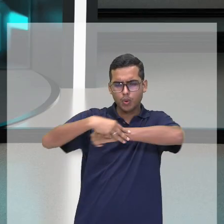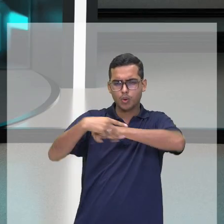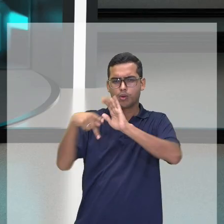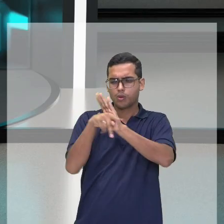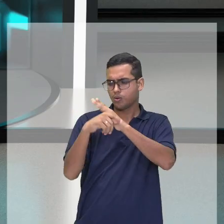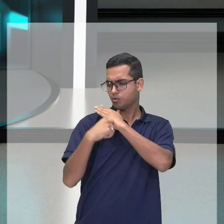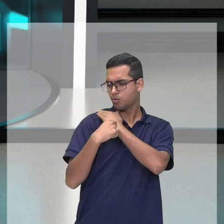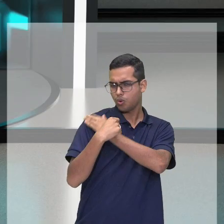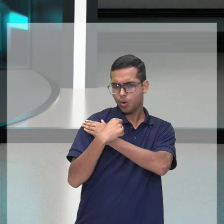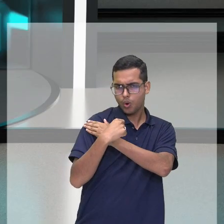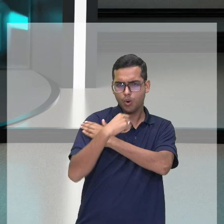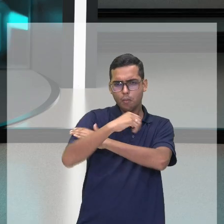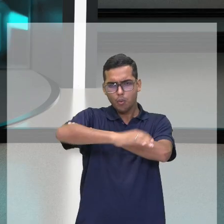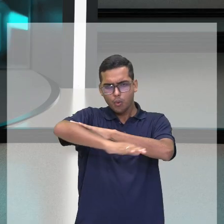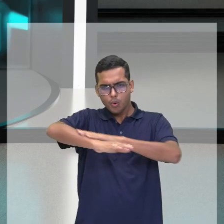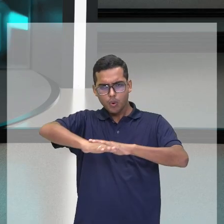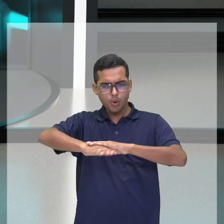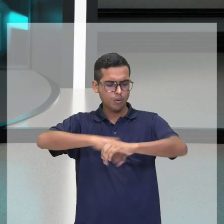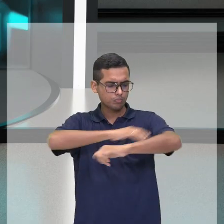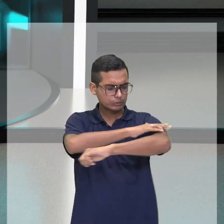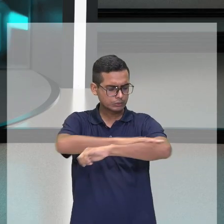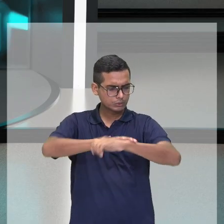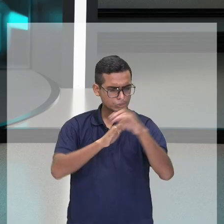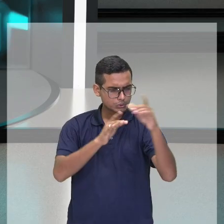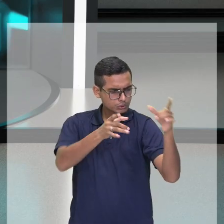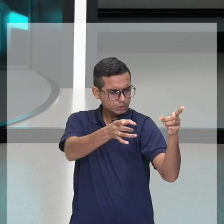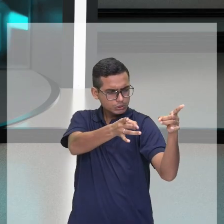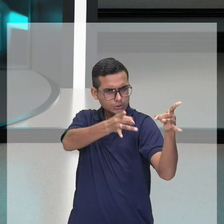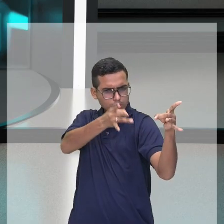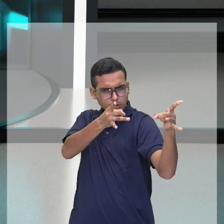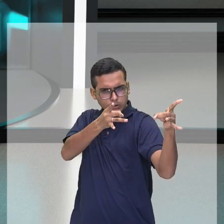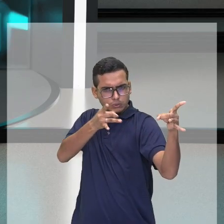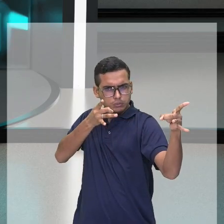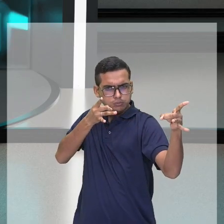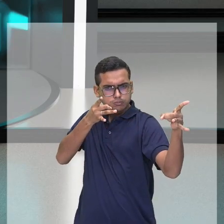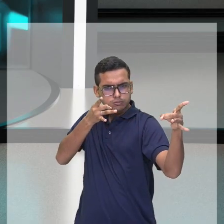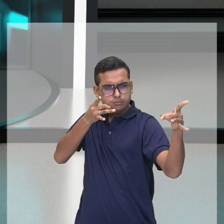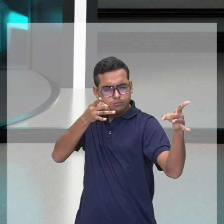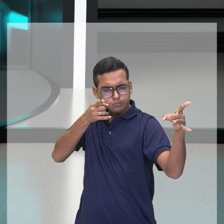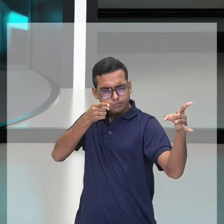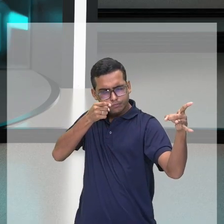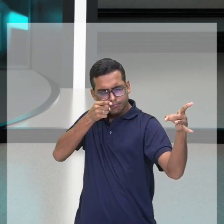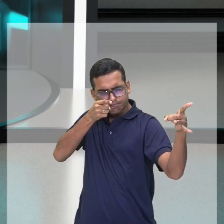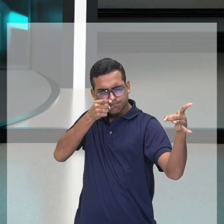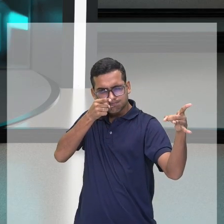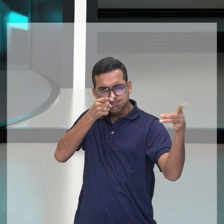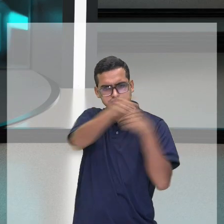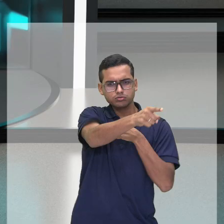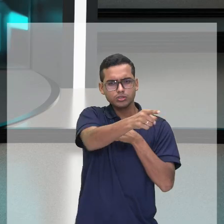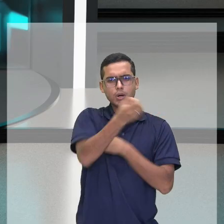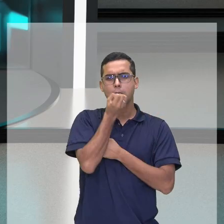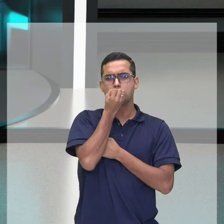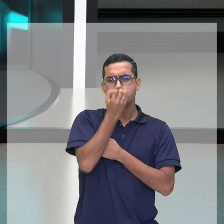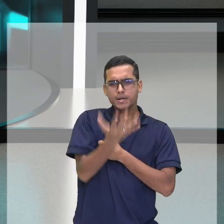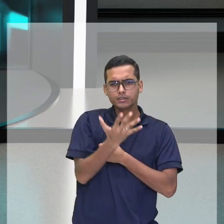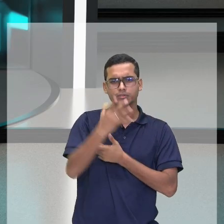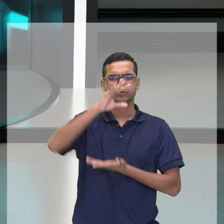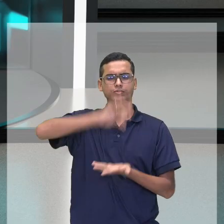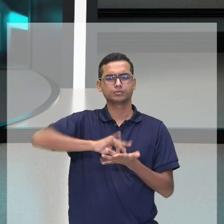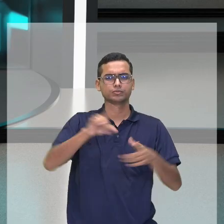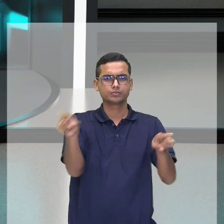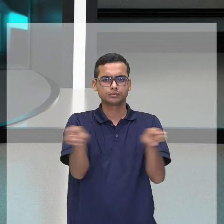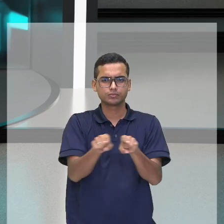seu tronco, no seu braço, para que você consiga fixar bem o braço, né, de forma que